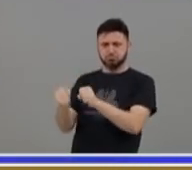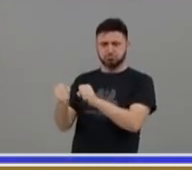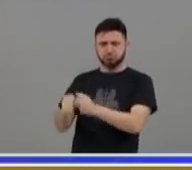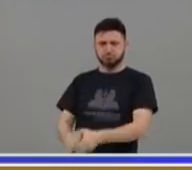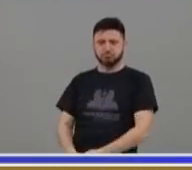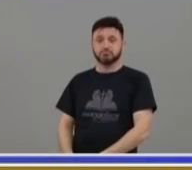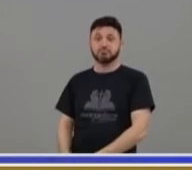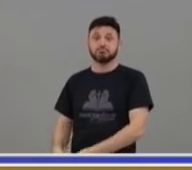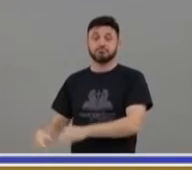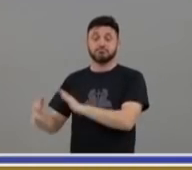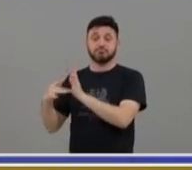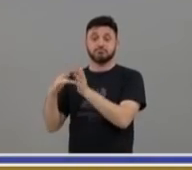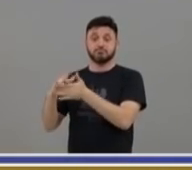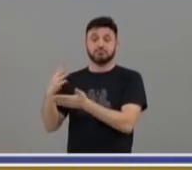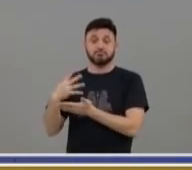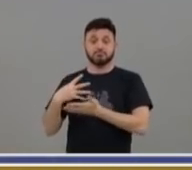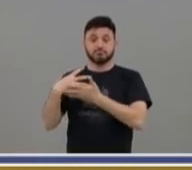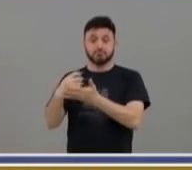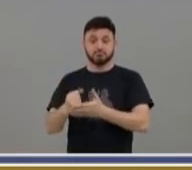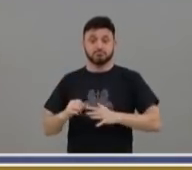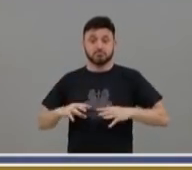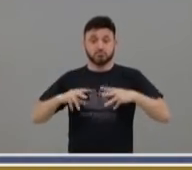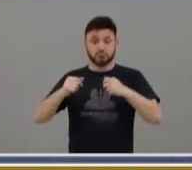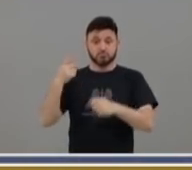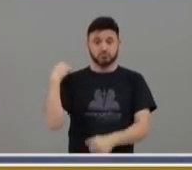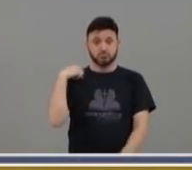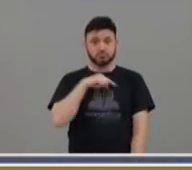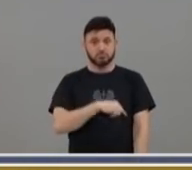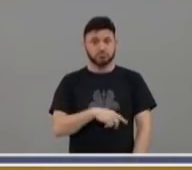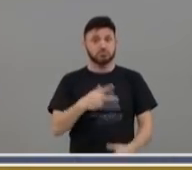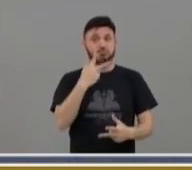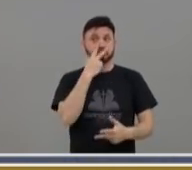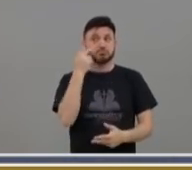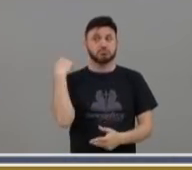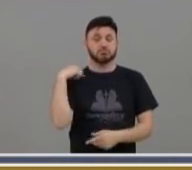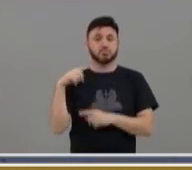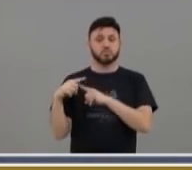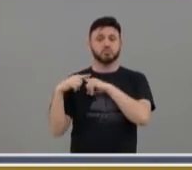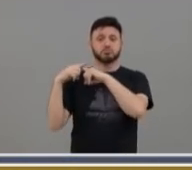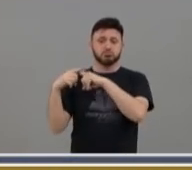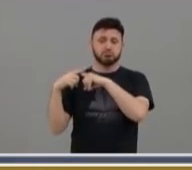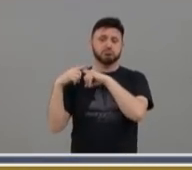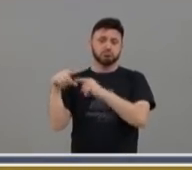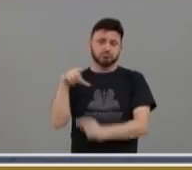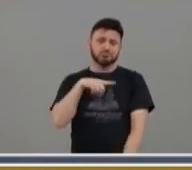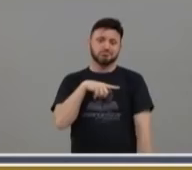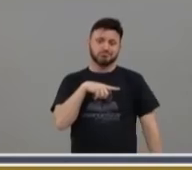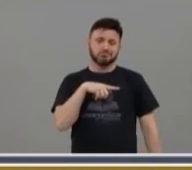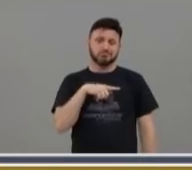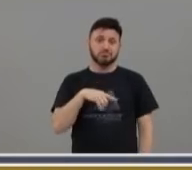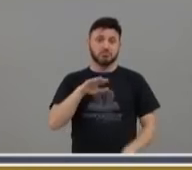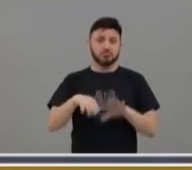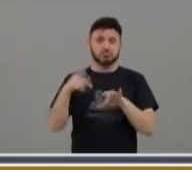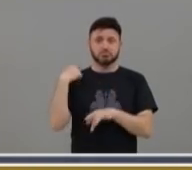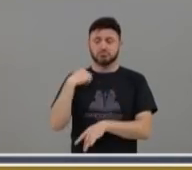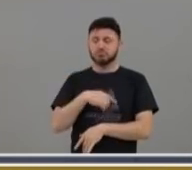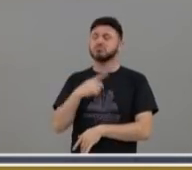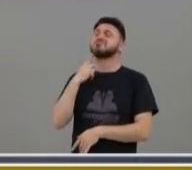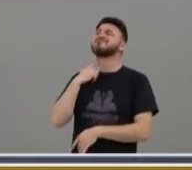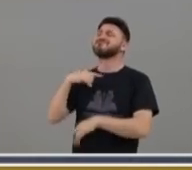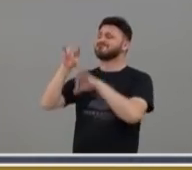nessa cruz que Ele nos resgata. Quantas cruzes você tem carregado? Quantas vezes você tem tido vontade de desistir de